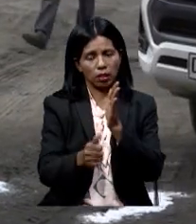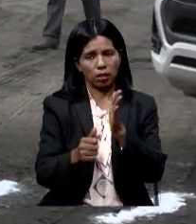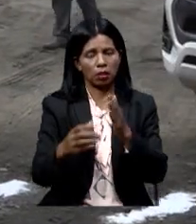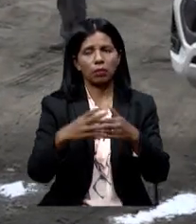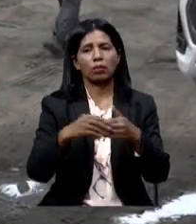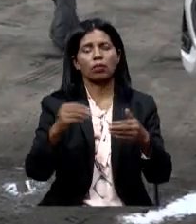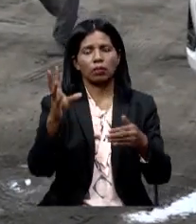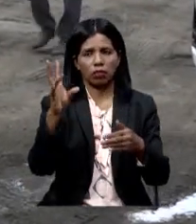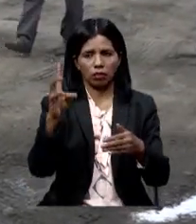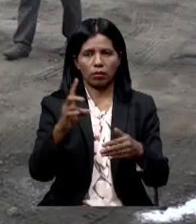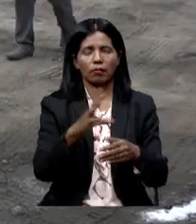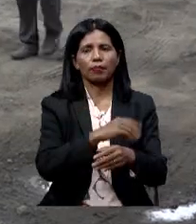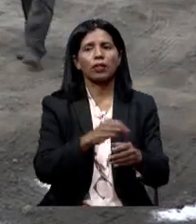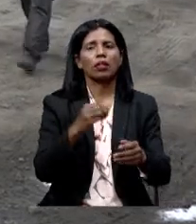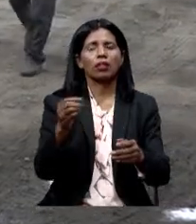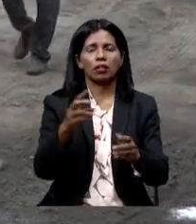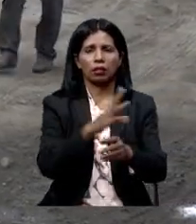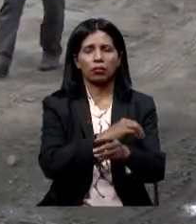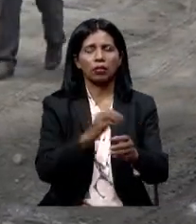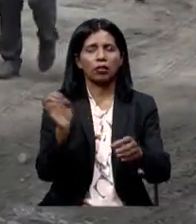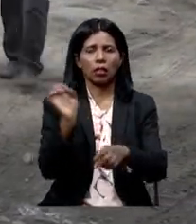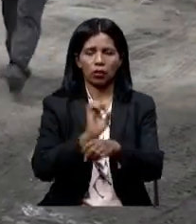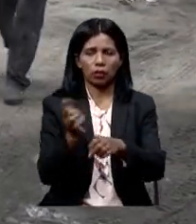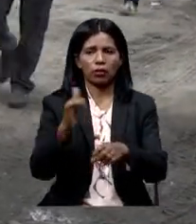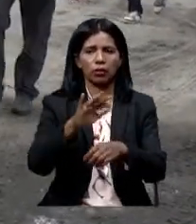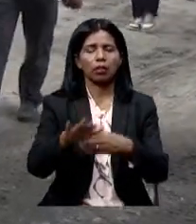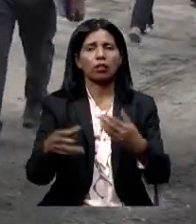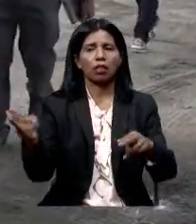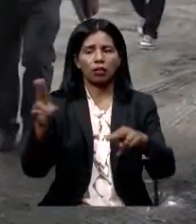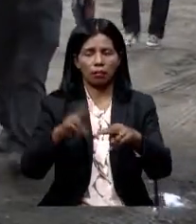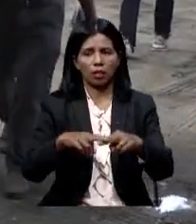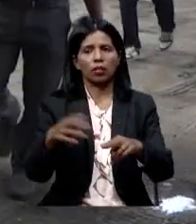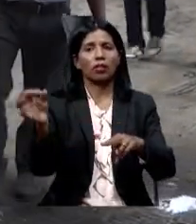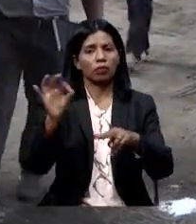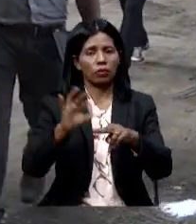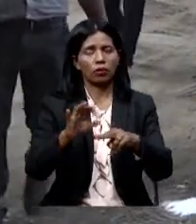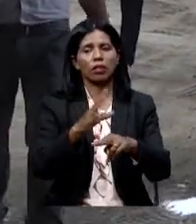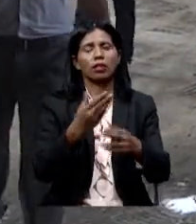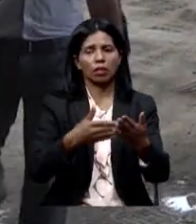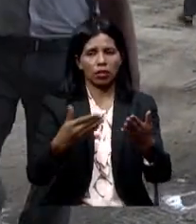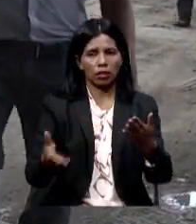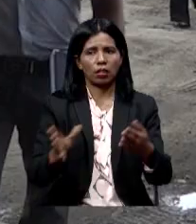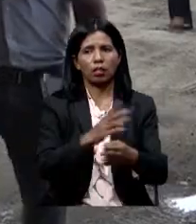hun rua sa nulo recin ida. Operador economia Sira nebe inventa folin sa san. Se retan